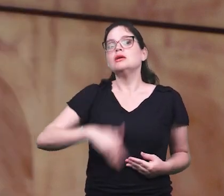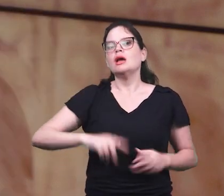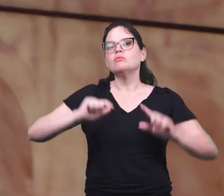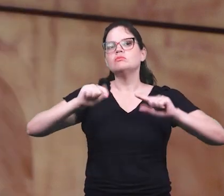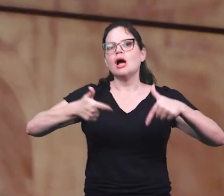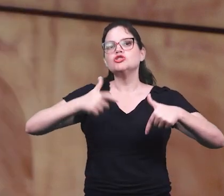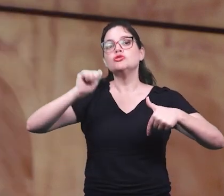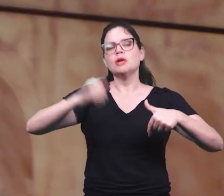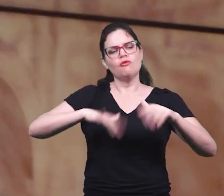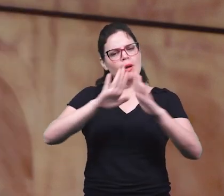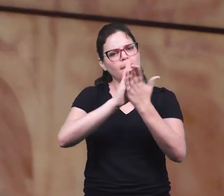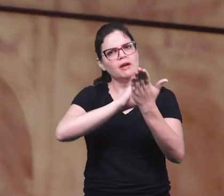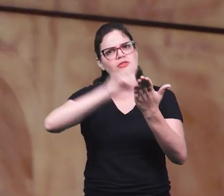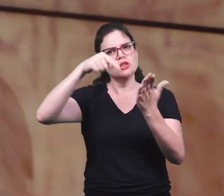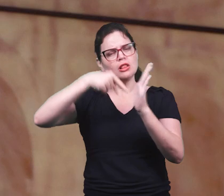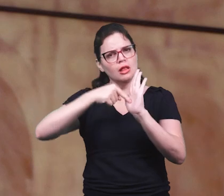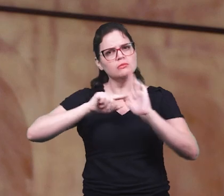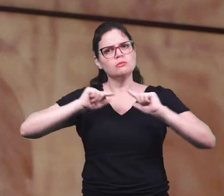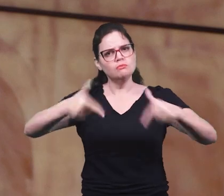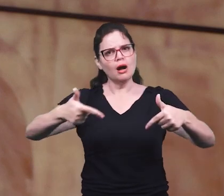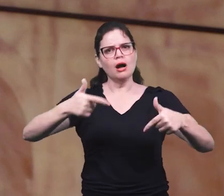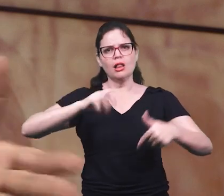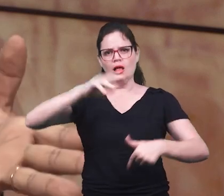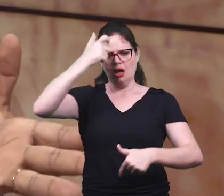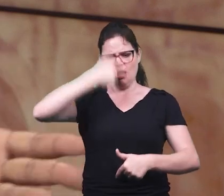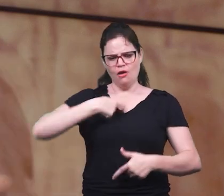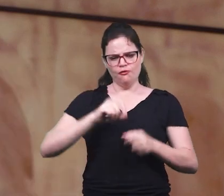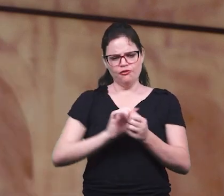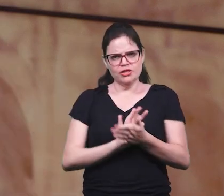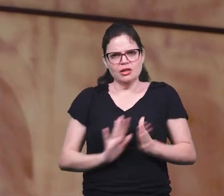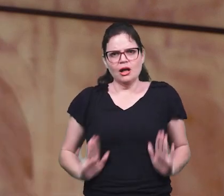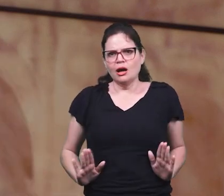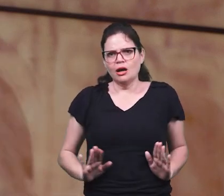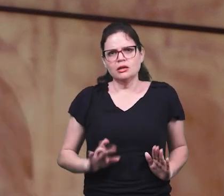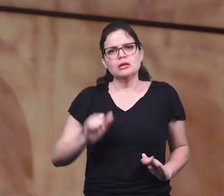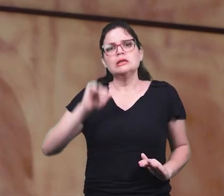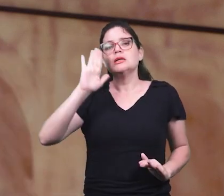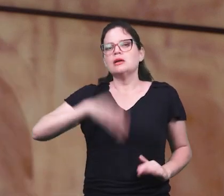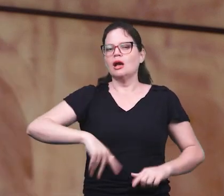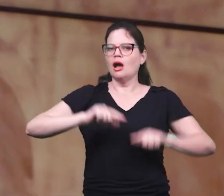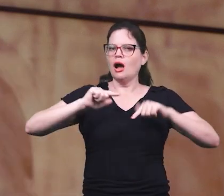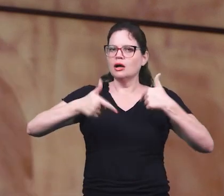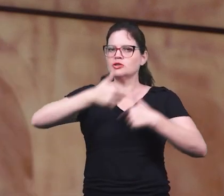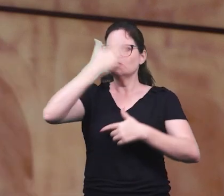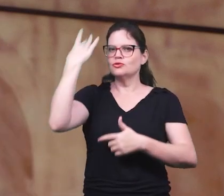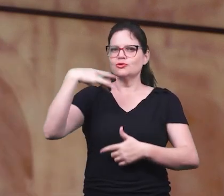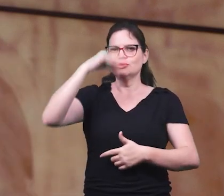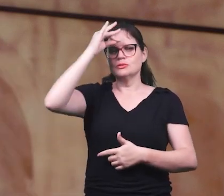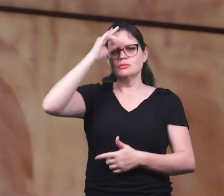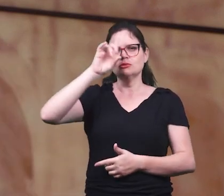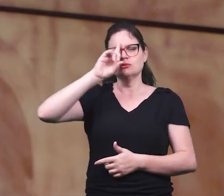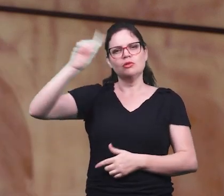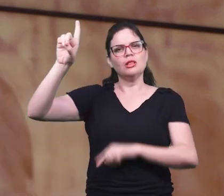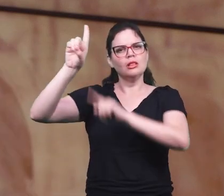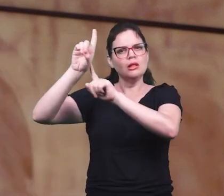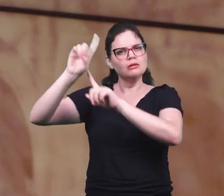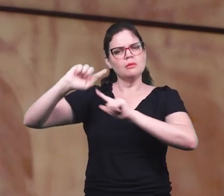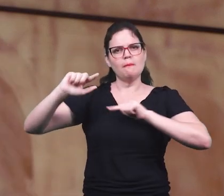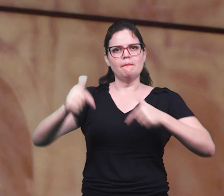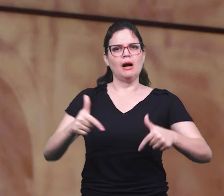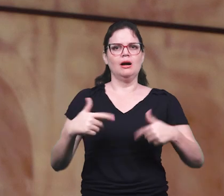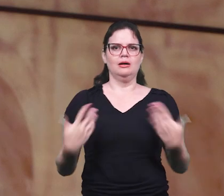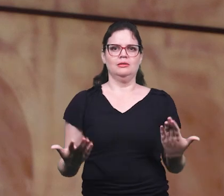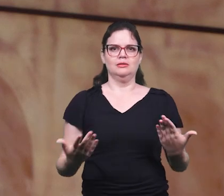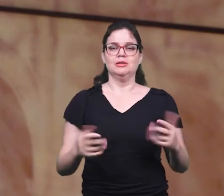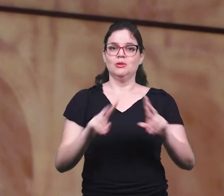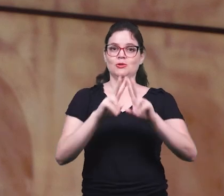foi a palavra. A palavra, ele falava, a palavra que fez tudo, eu não fiz nada. Então, você veja que o pensamento de Lutero,